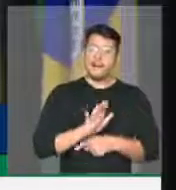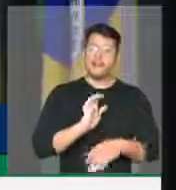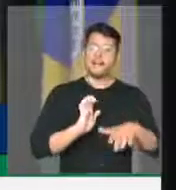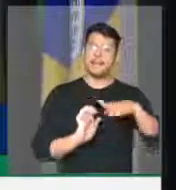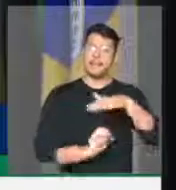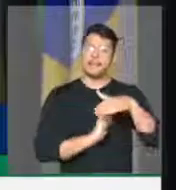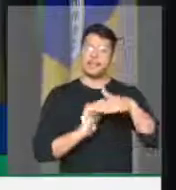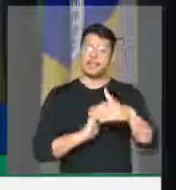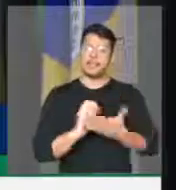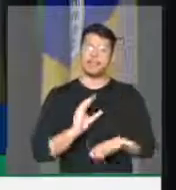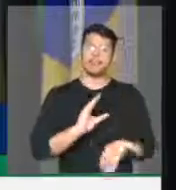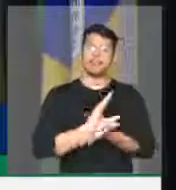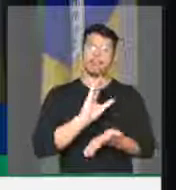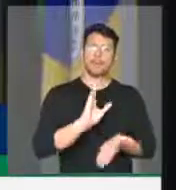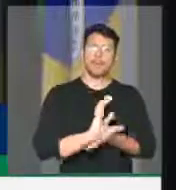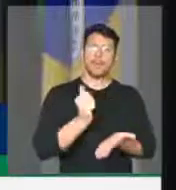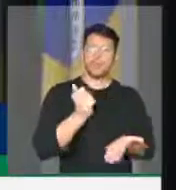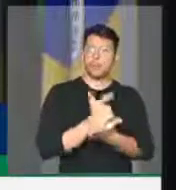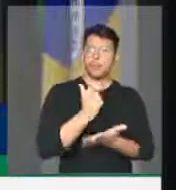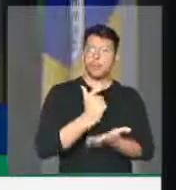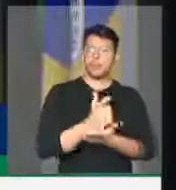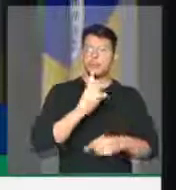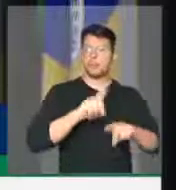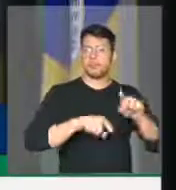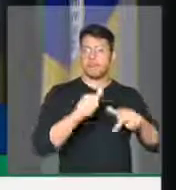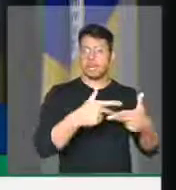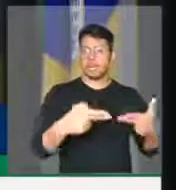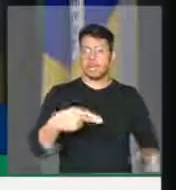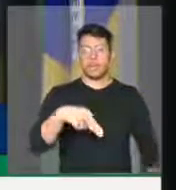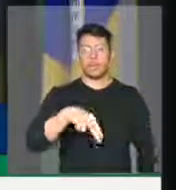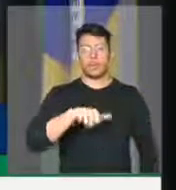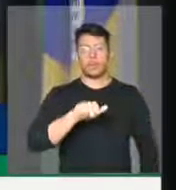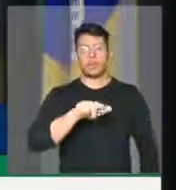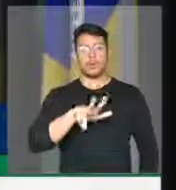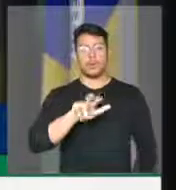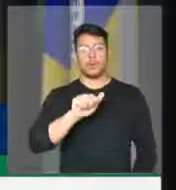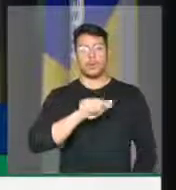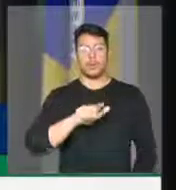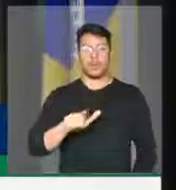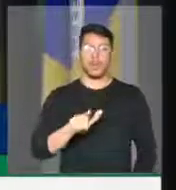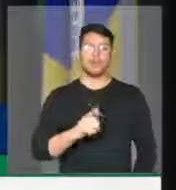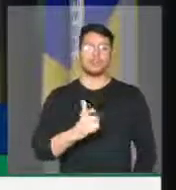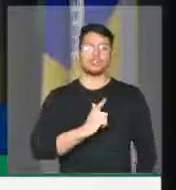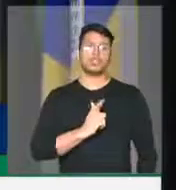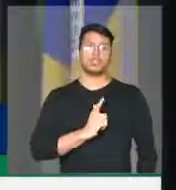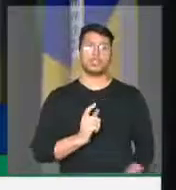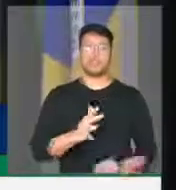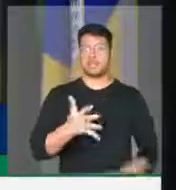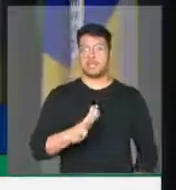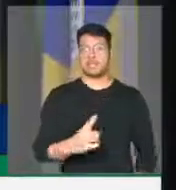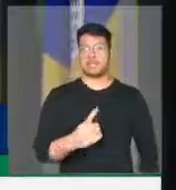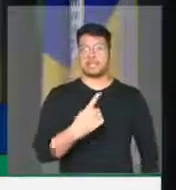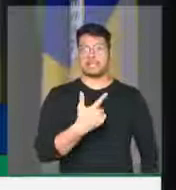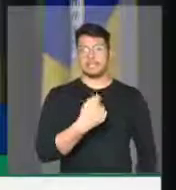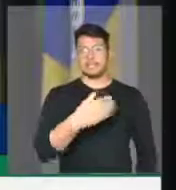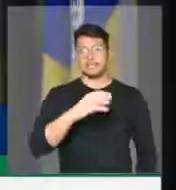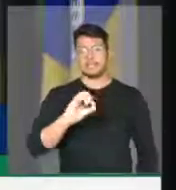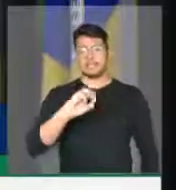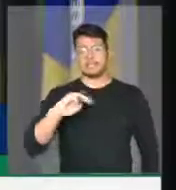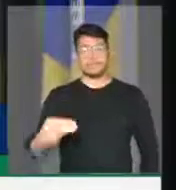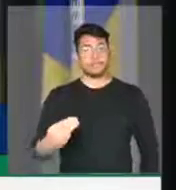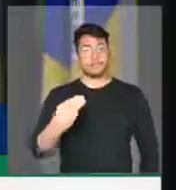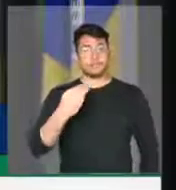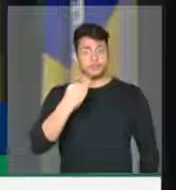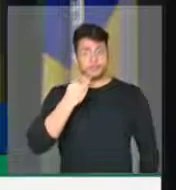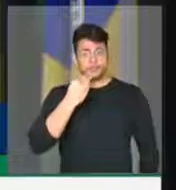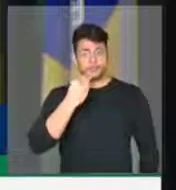para a compra de equipamentos navais. Ela tinha um faturamento da ordem de 170 milhões, com